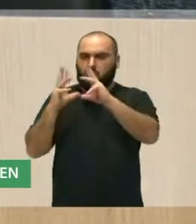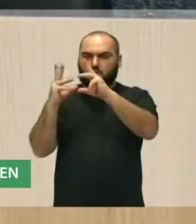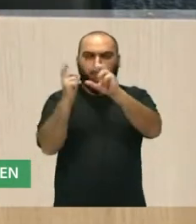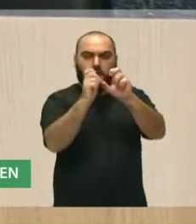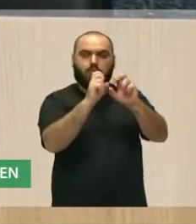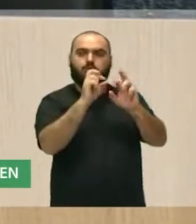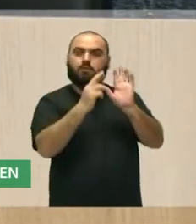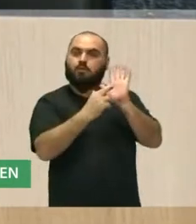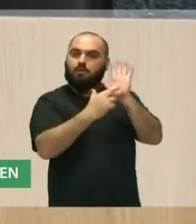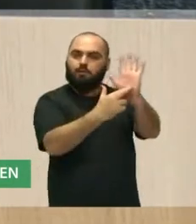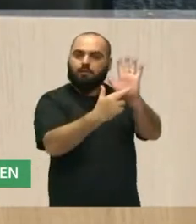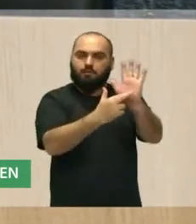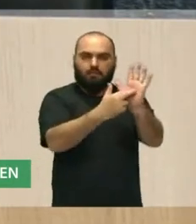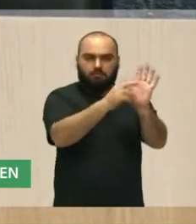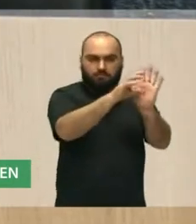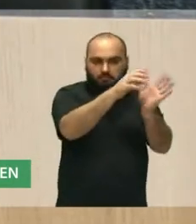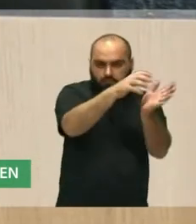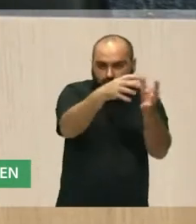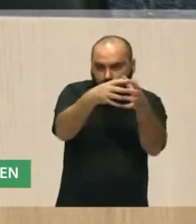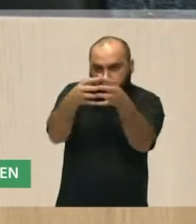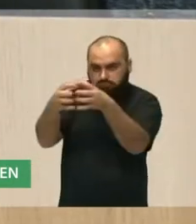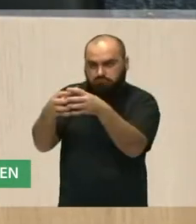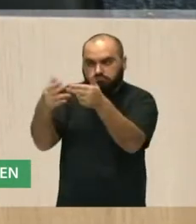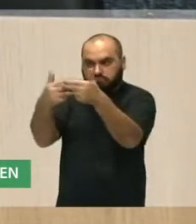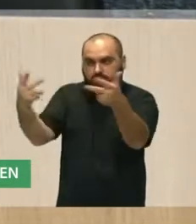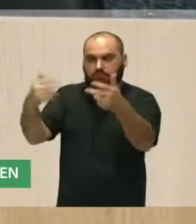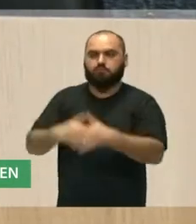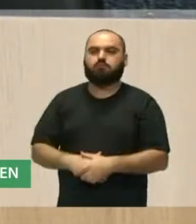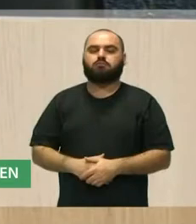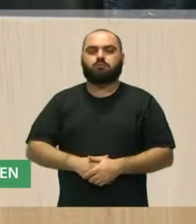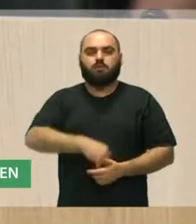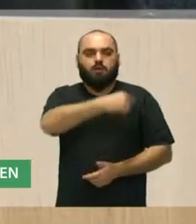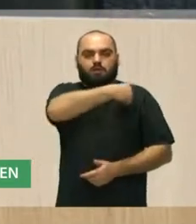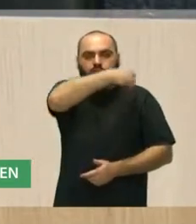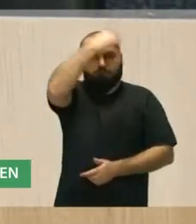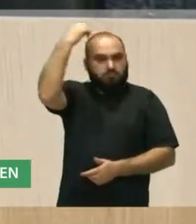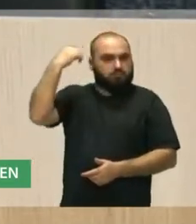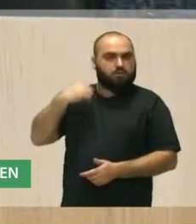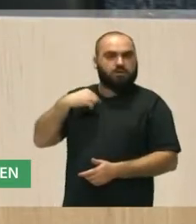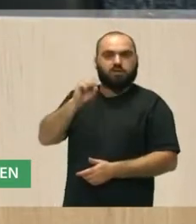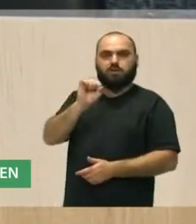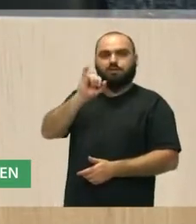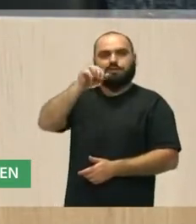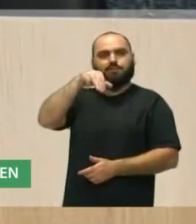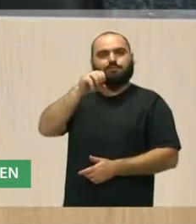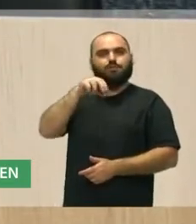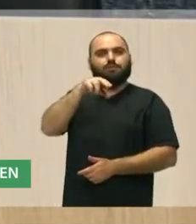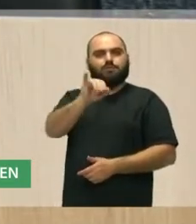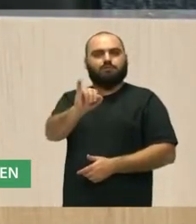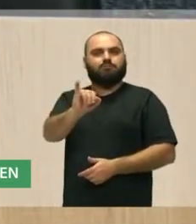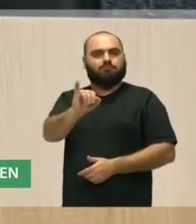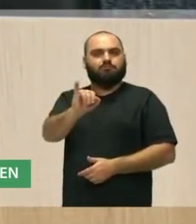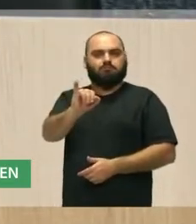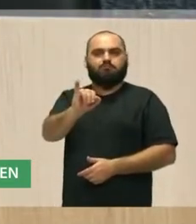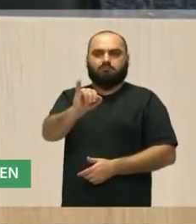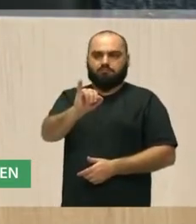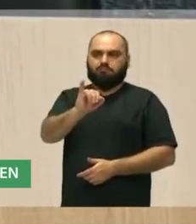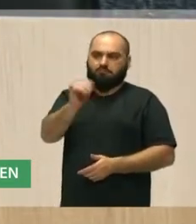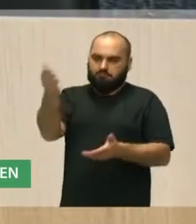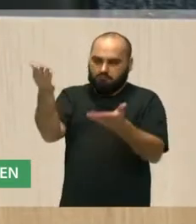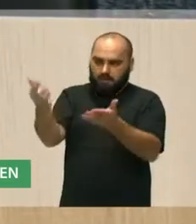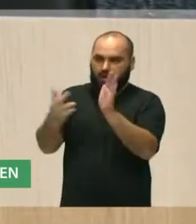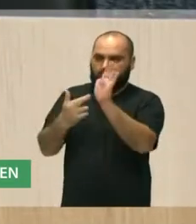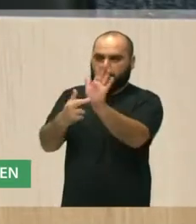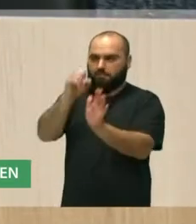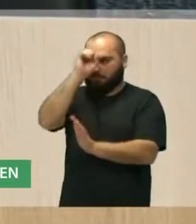entidade de classe, a irmã Simone, presidente aqui representando o Hospital Marieta, e todos os que